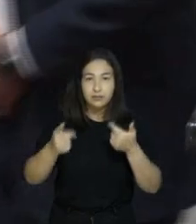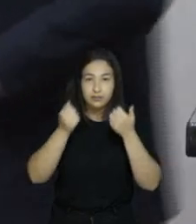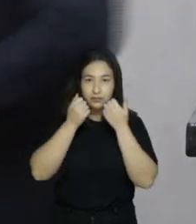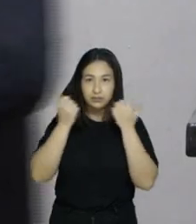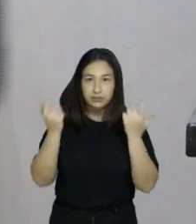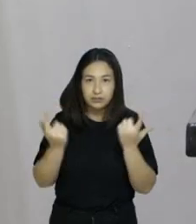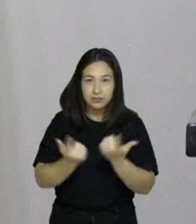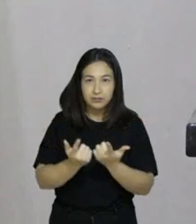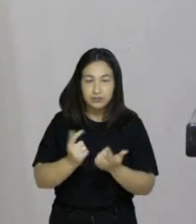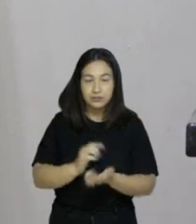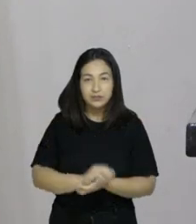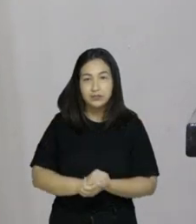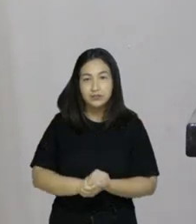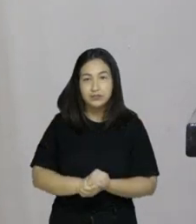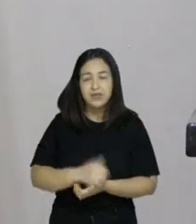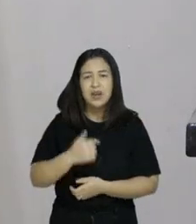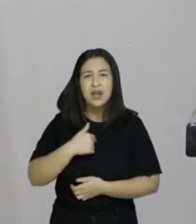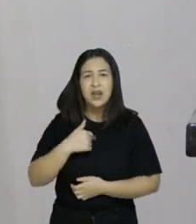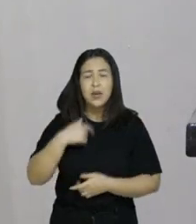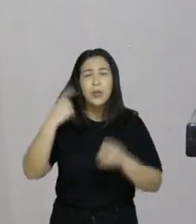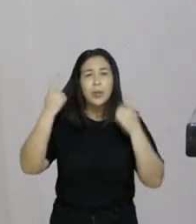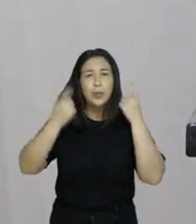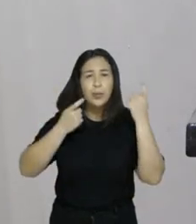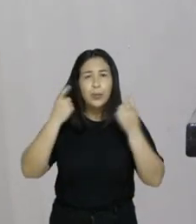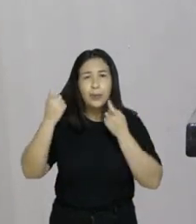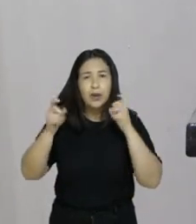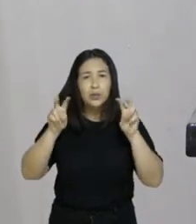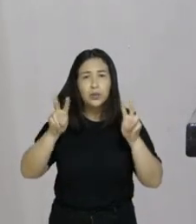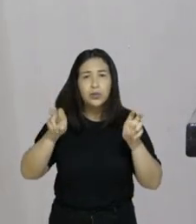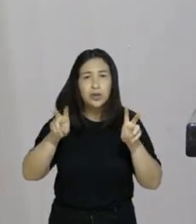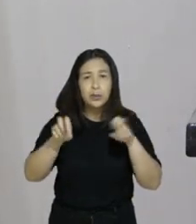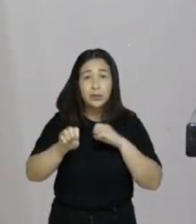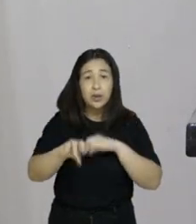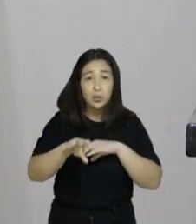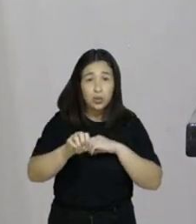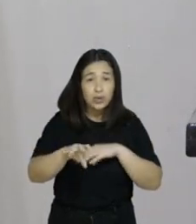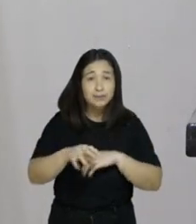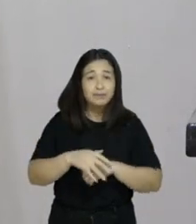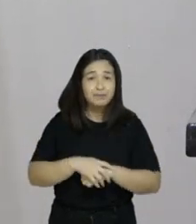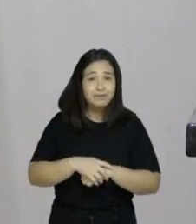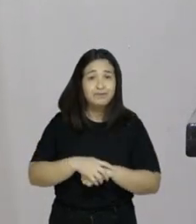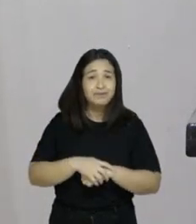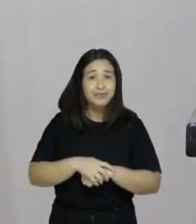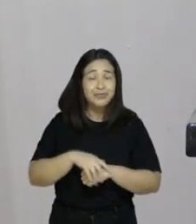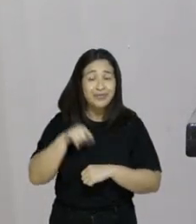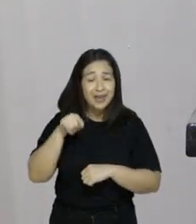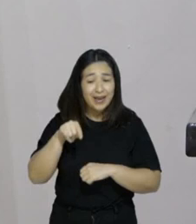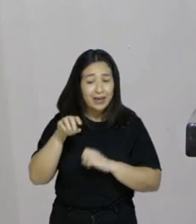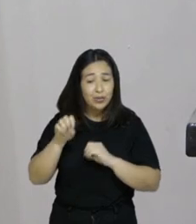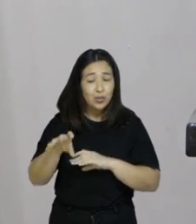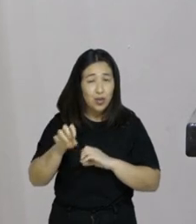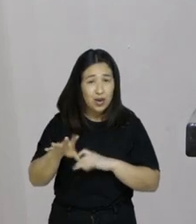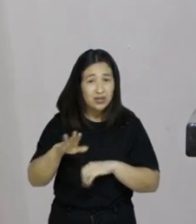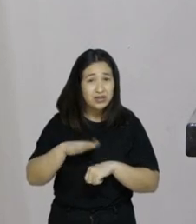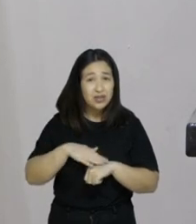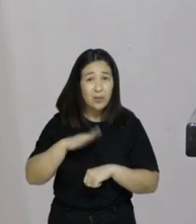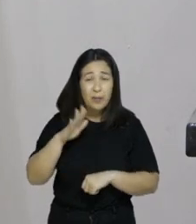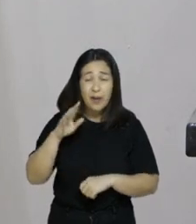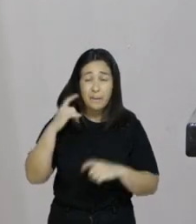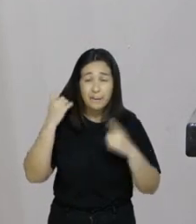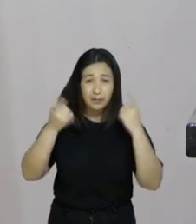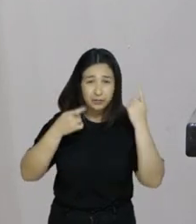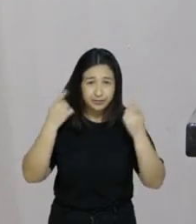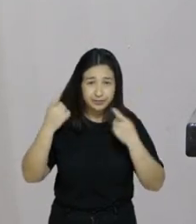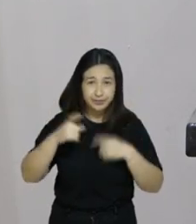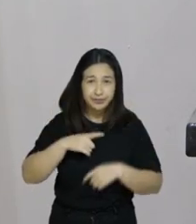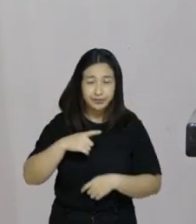um assunto que me preocupa, que é a educação, é um dos temas que mais nos preocupa. Temos